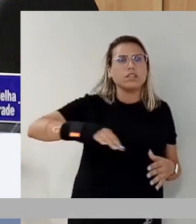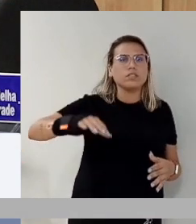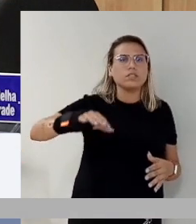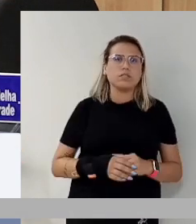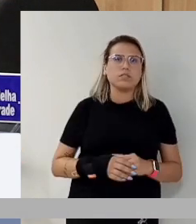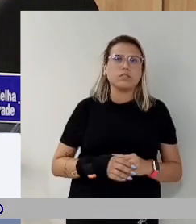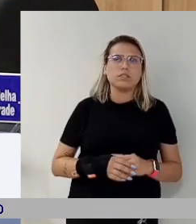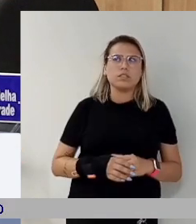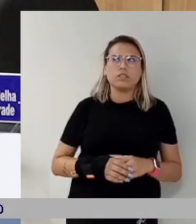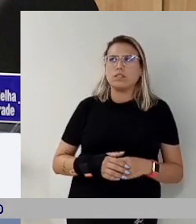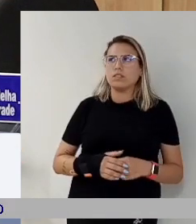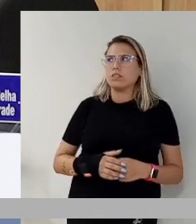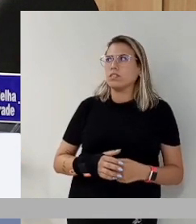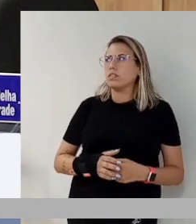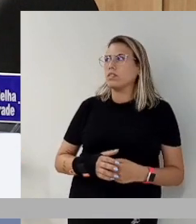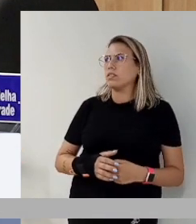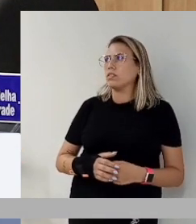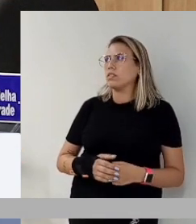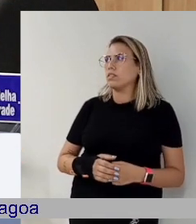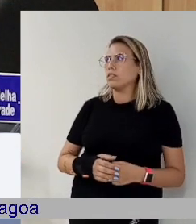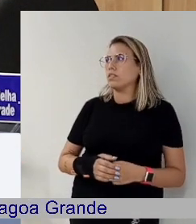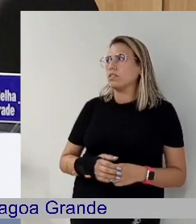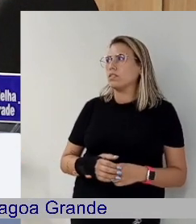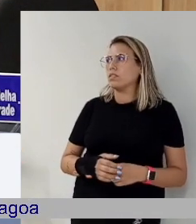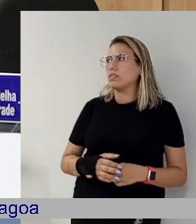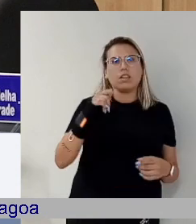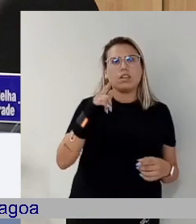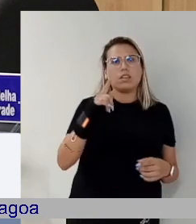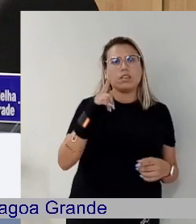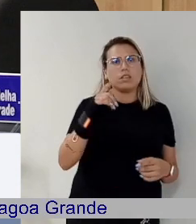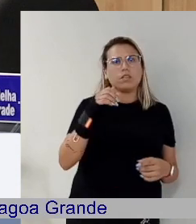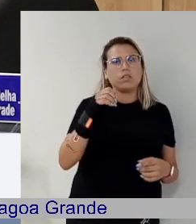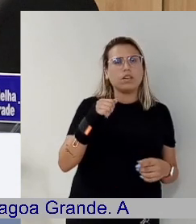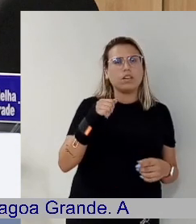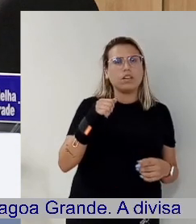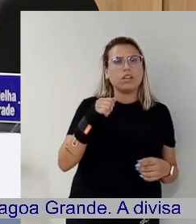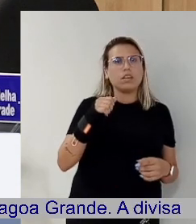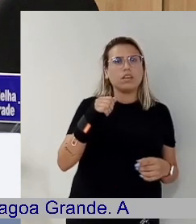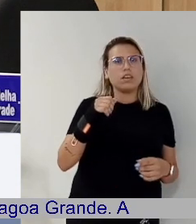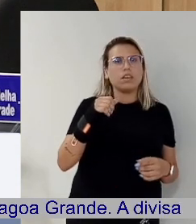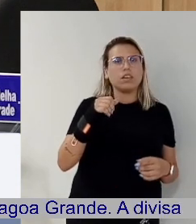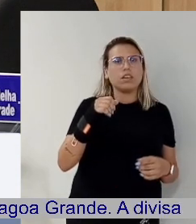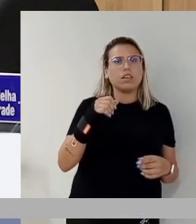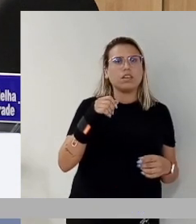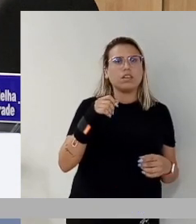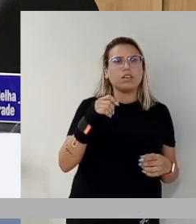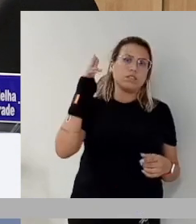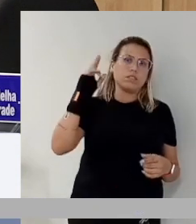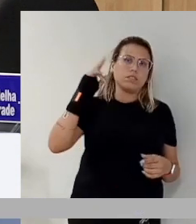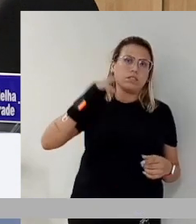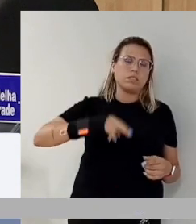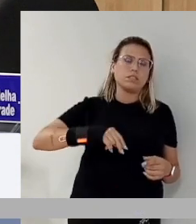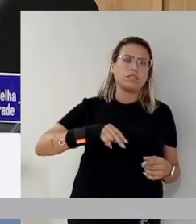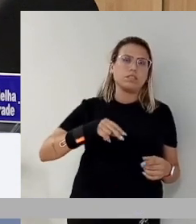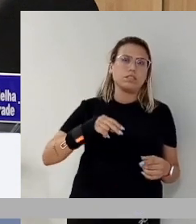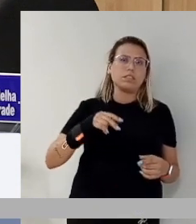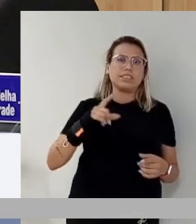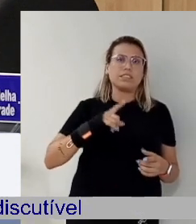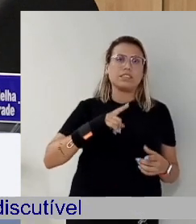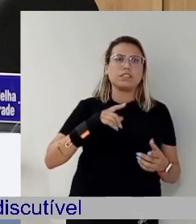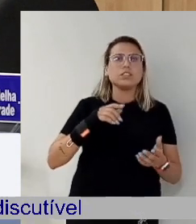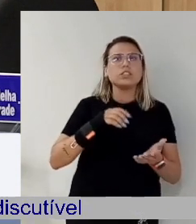do São Bento Lagoa Grande a divisa até o Rio Grande do Norte isso é indiscutível